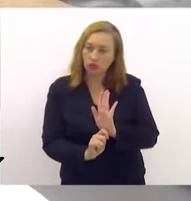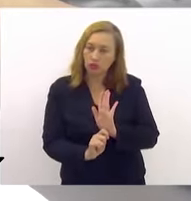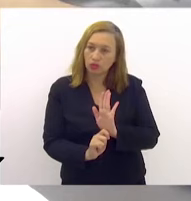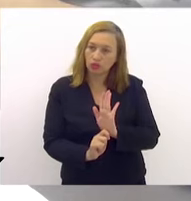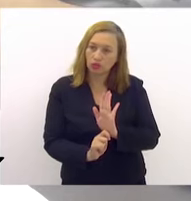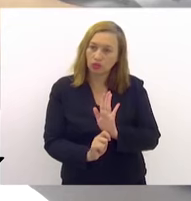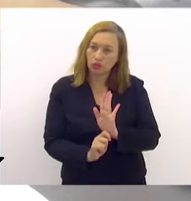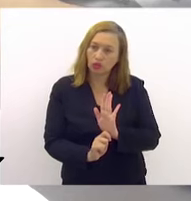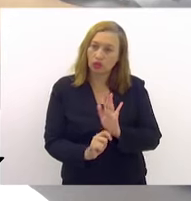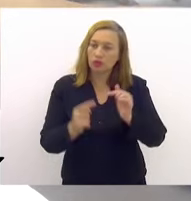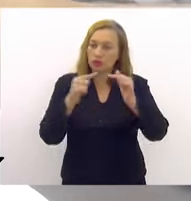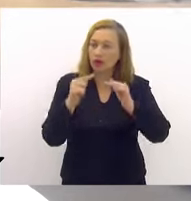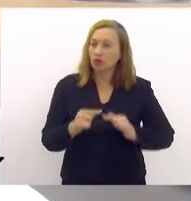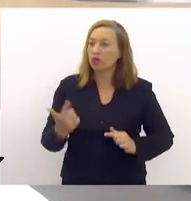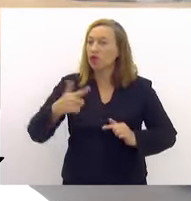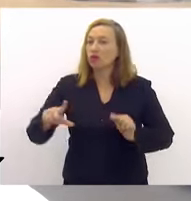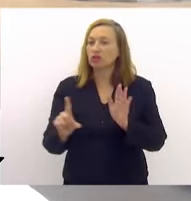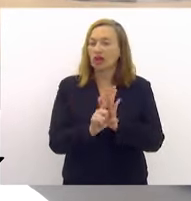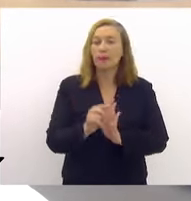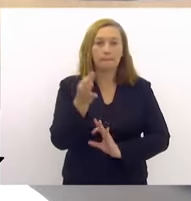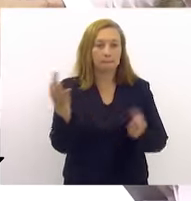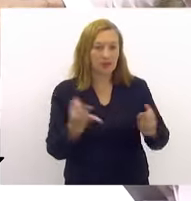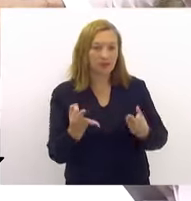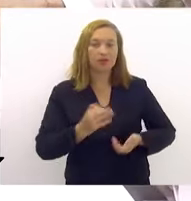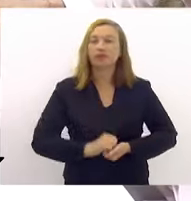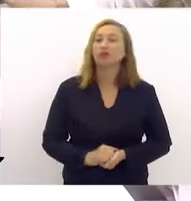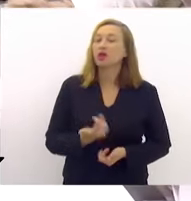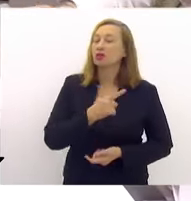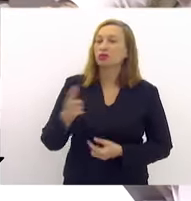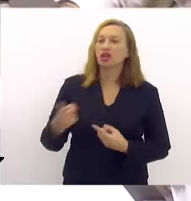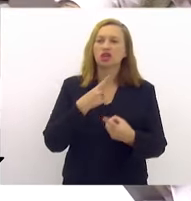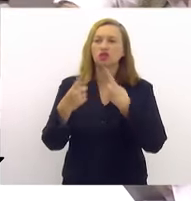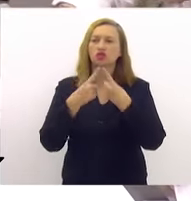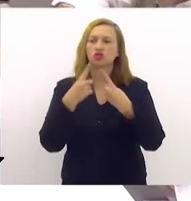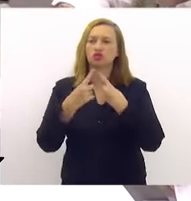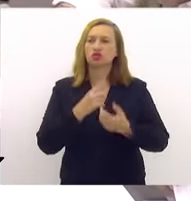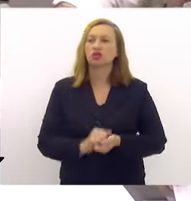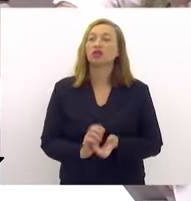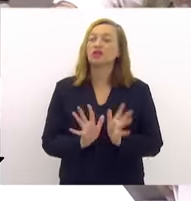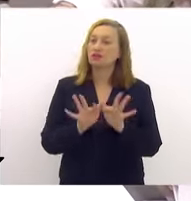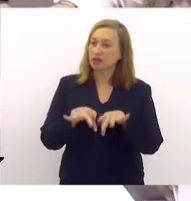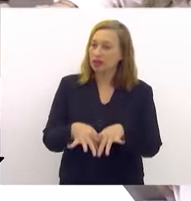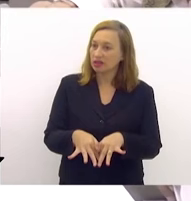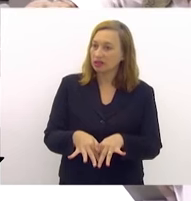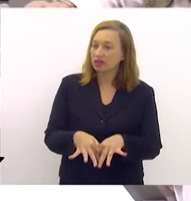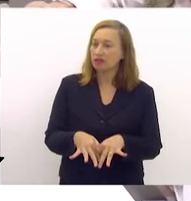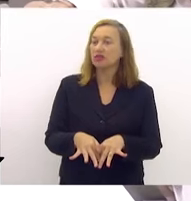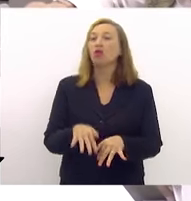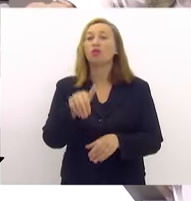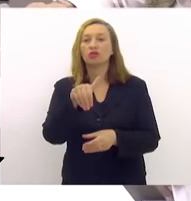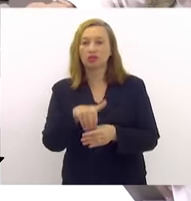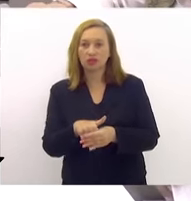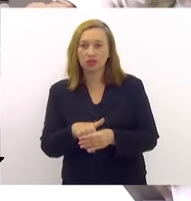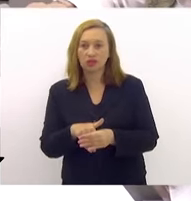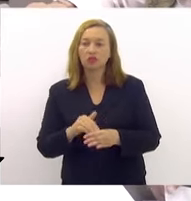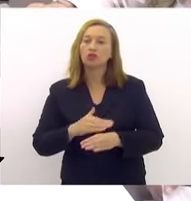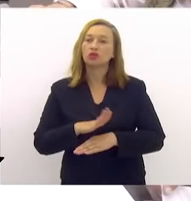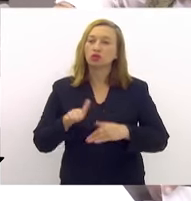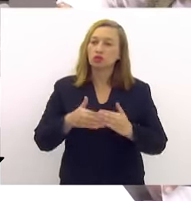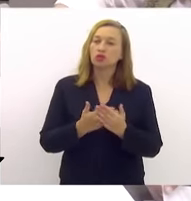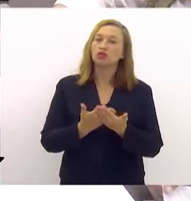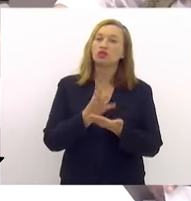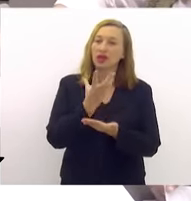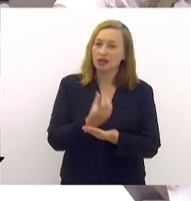outras legislações. Perfeito. Não havendo quem queira discutir, encerrada a discussão, em votação, senhores